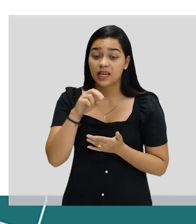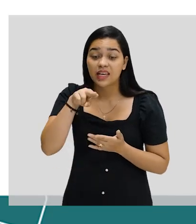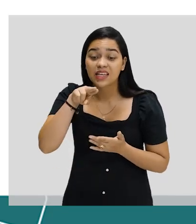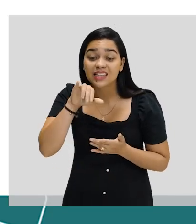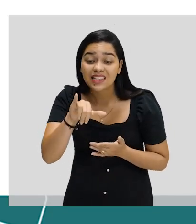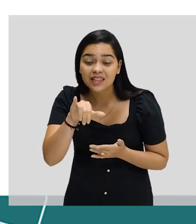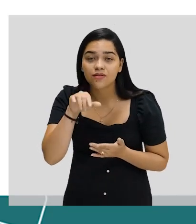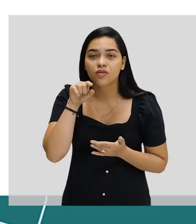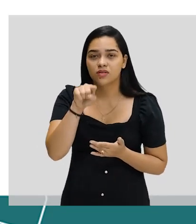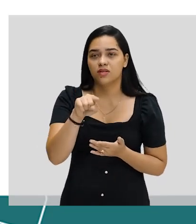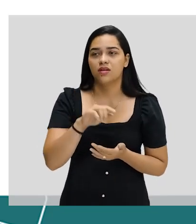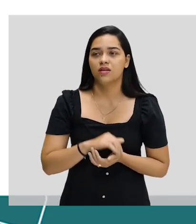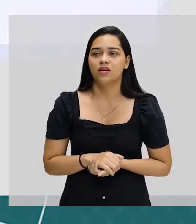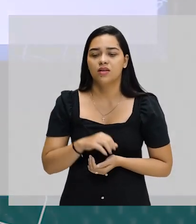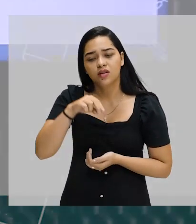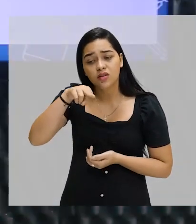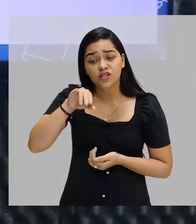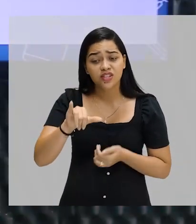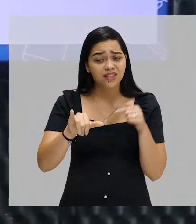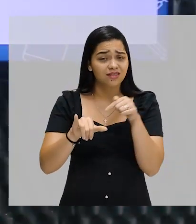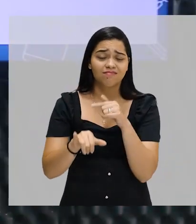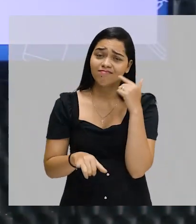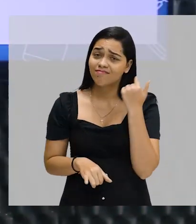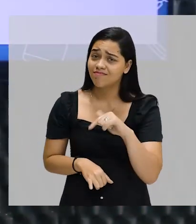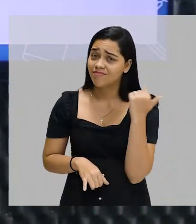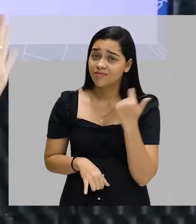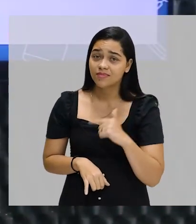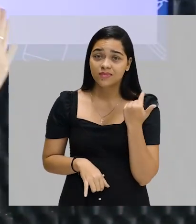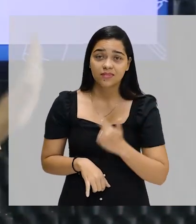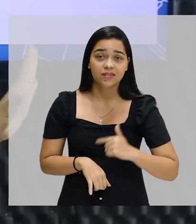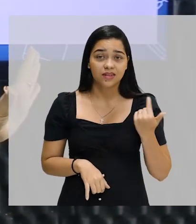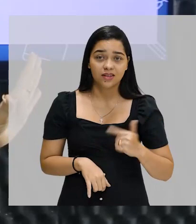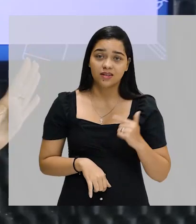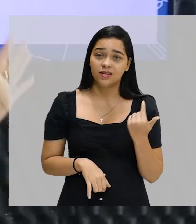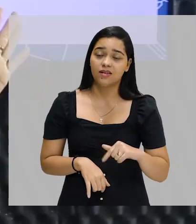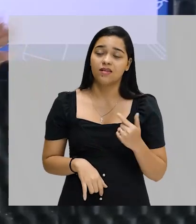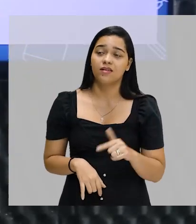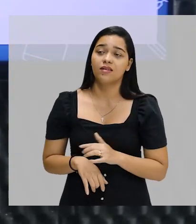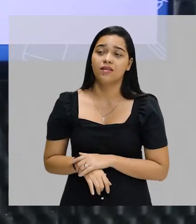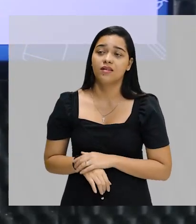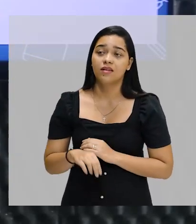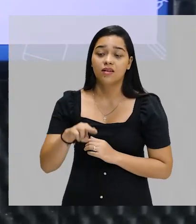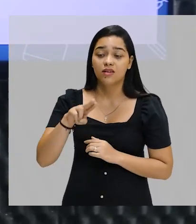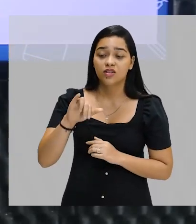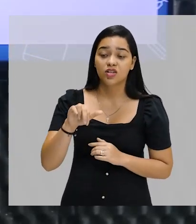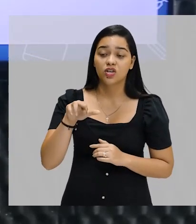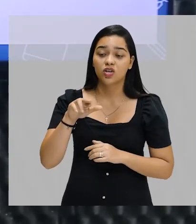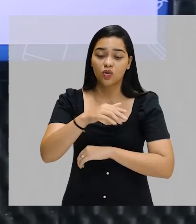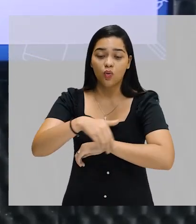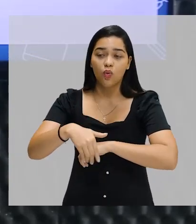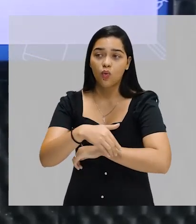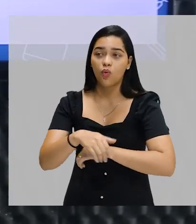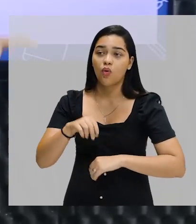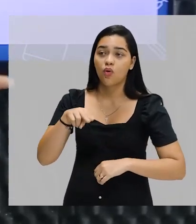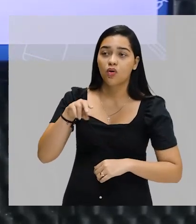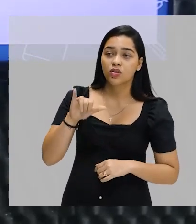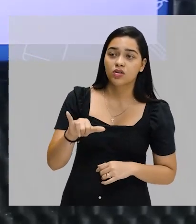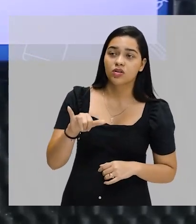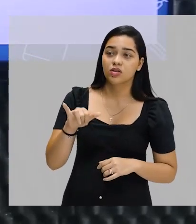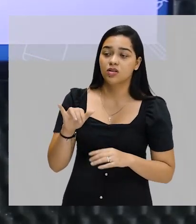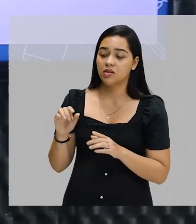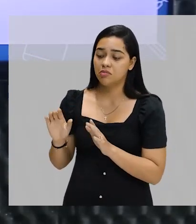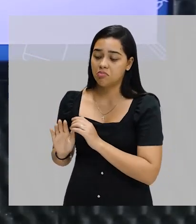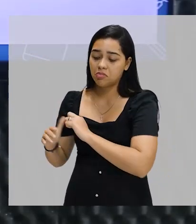em você. Gente, ni não existe, tá? Ni não existe. Não existe ni rua, não existe ni